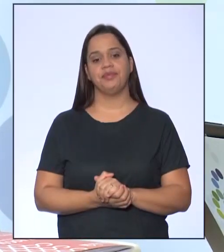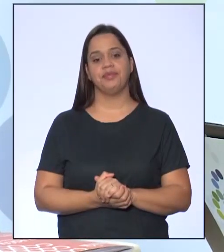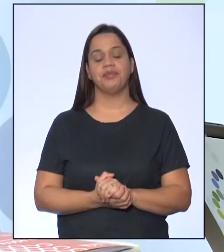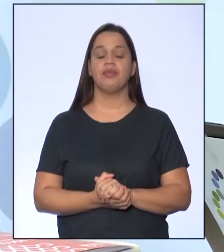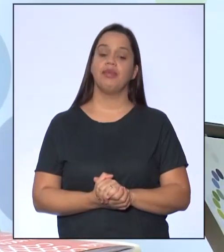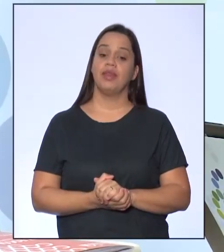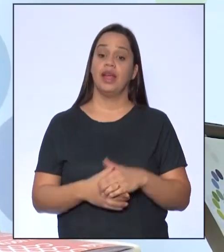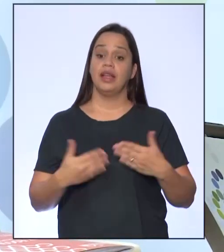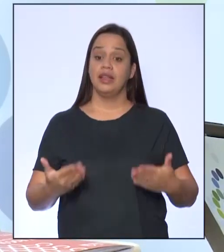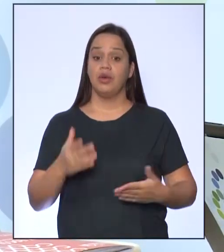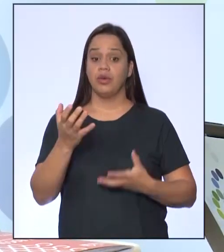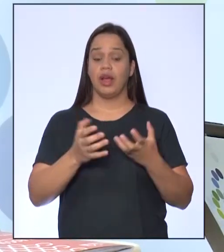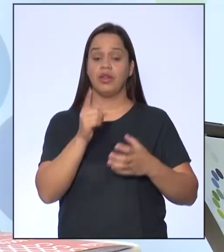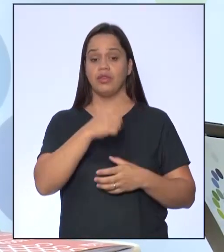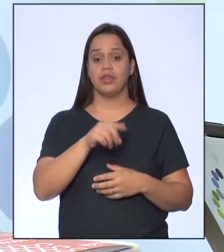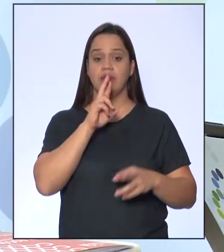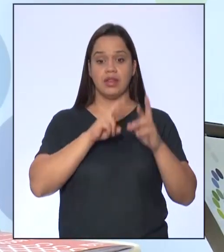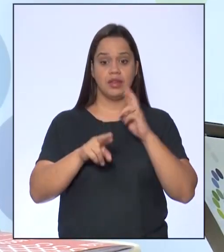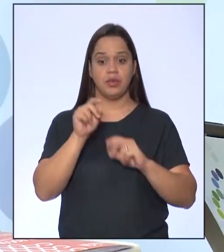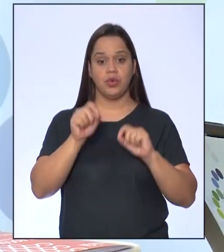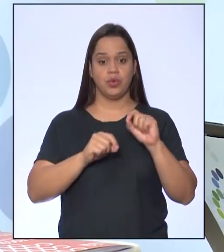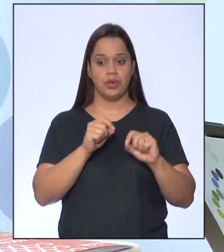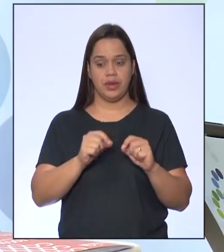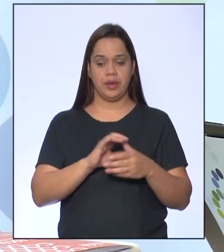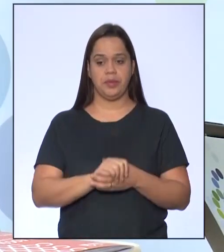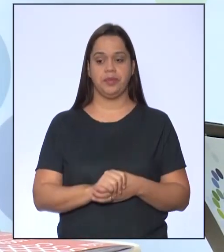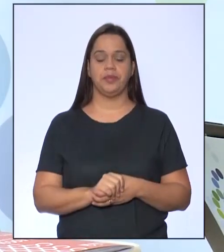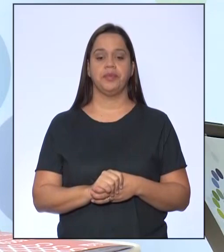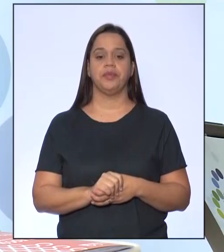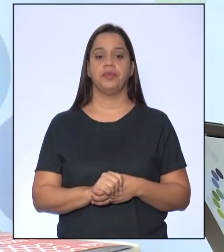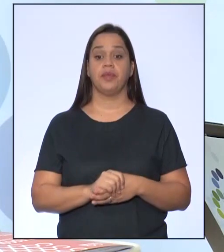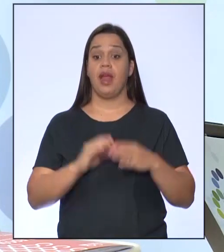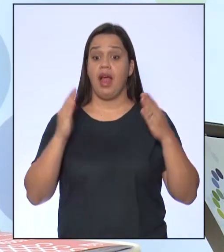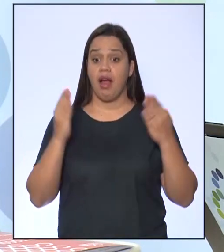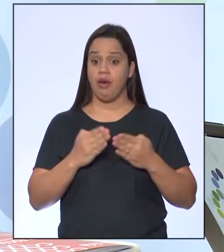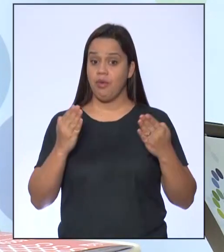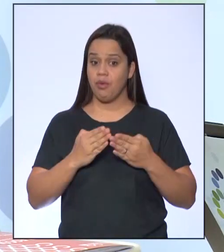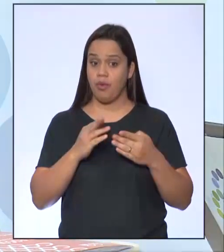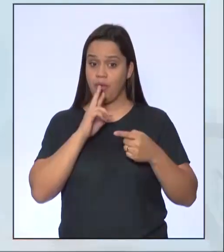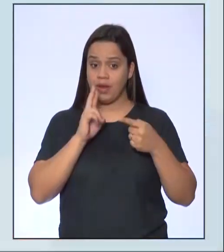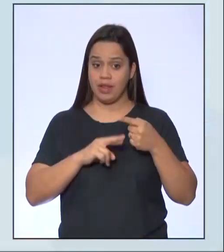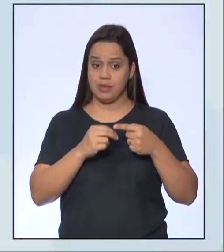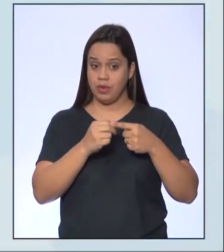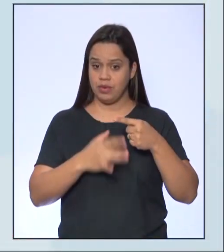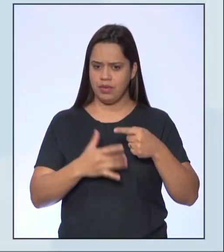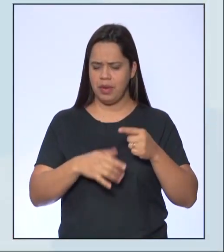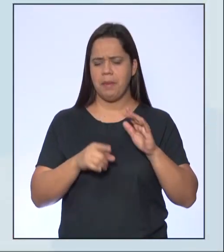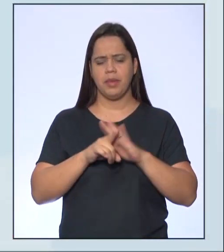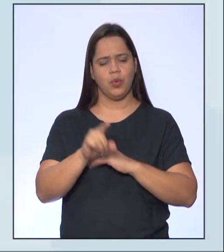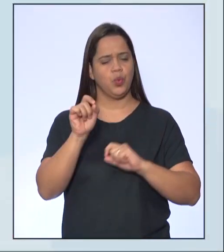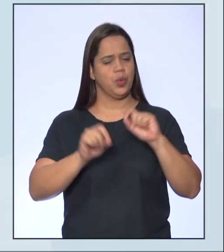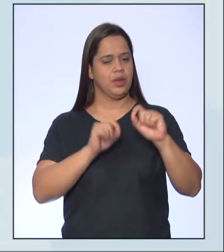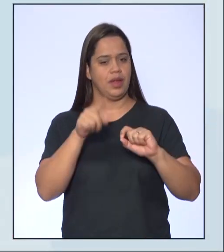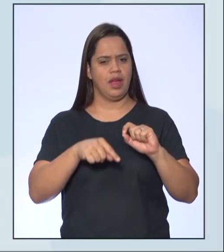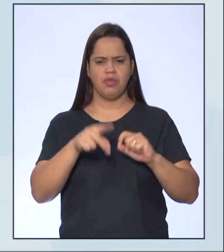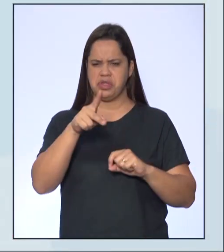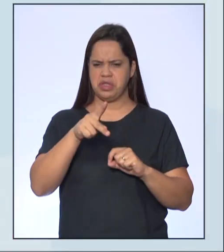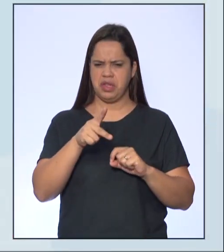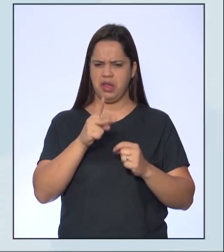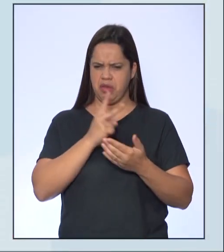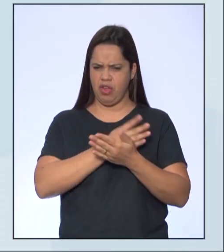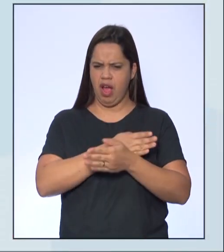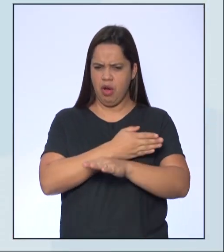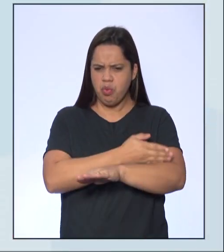Eu quero que vocês respondam hoje no chat o seguinte, agora. Você costuma ler